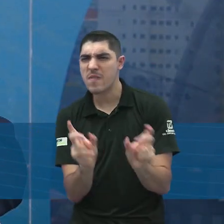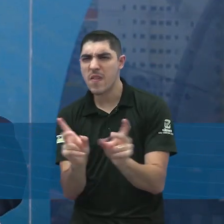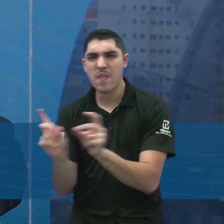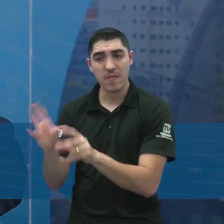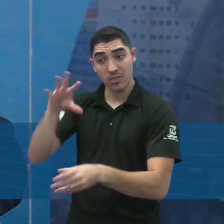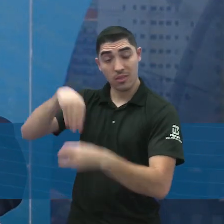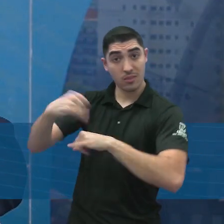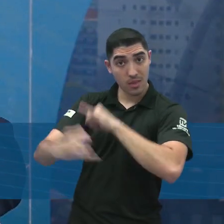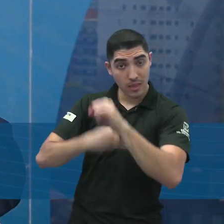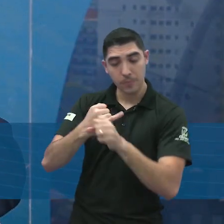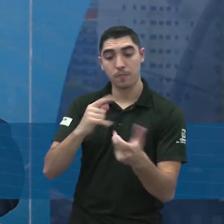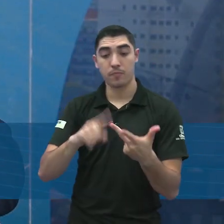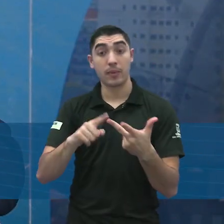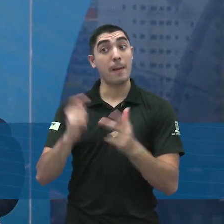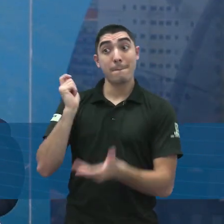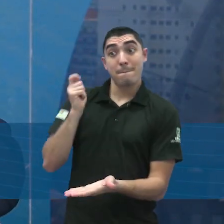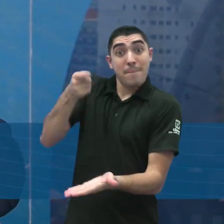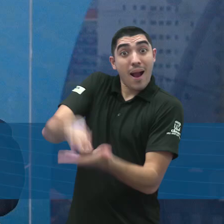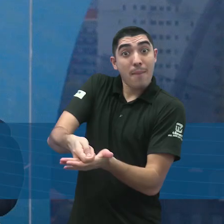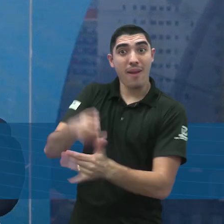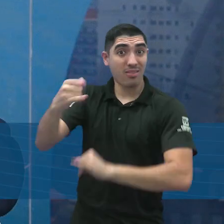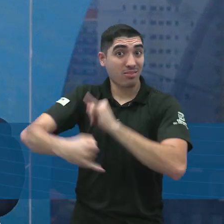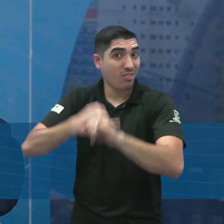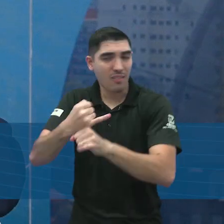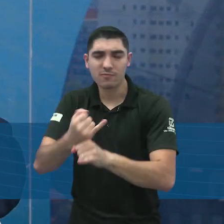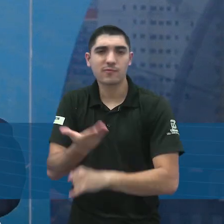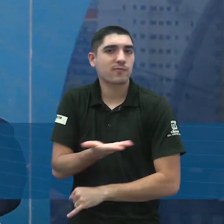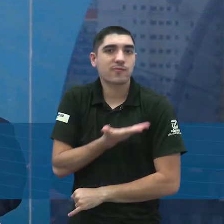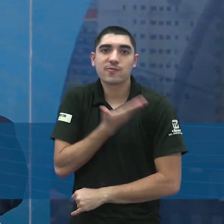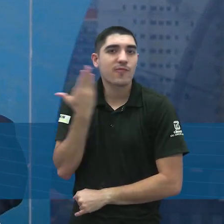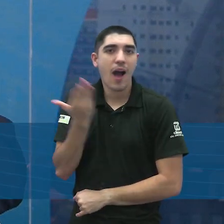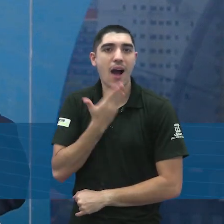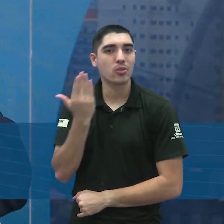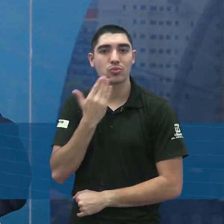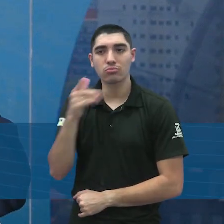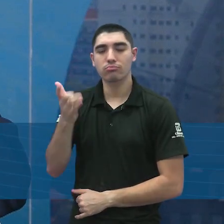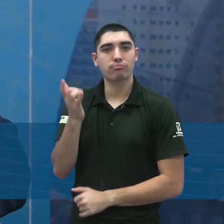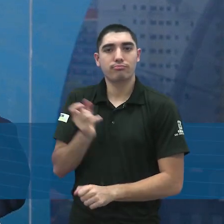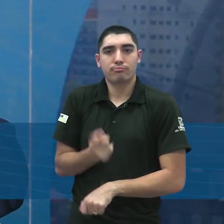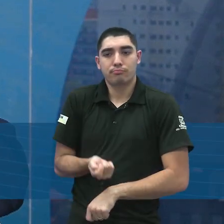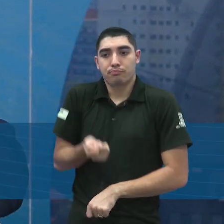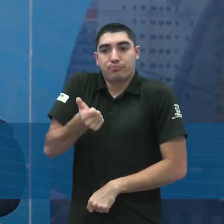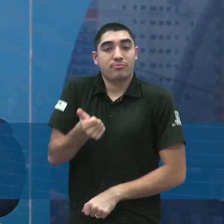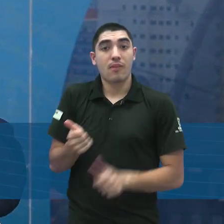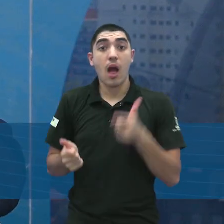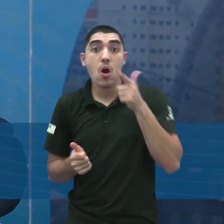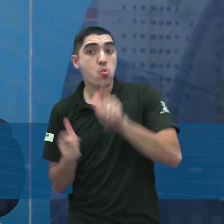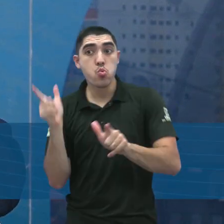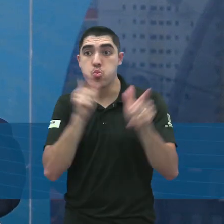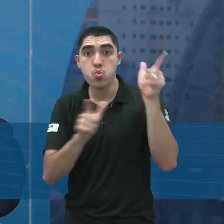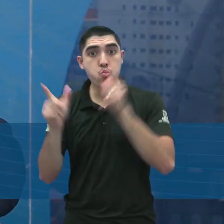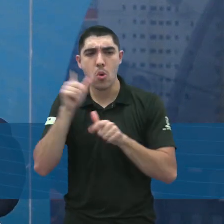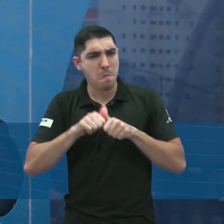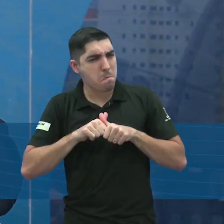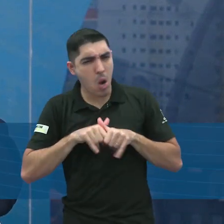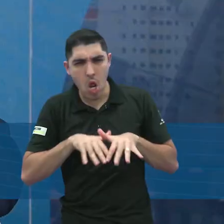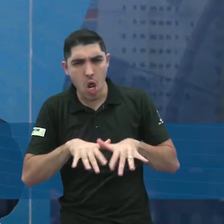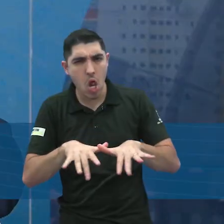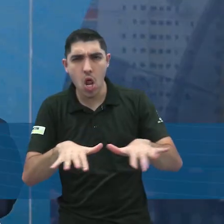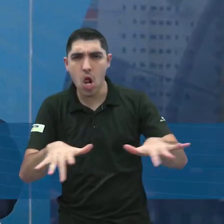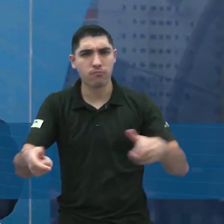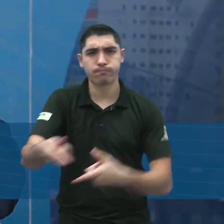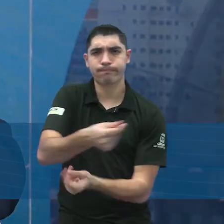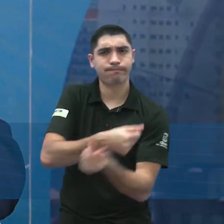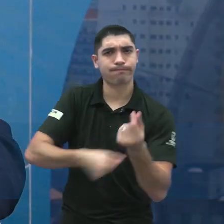evolução dos sistemas de pagamentos digitais, tudo isso aí vão compondo fatores, né, que vão impactando de uma forma irreversível, né, o comércio eletrônico